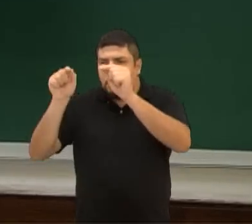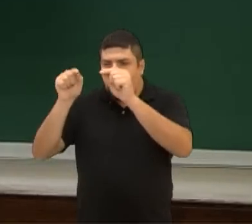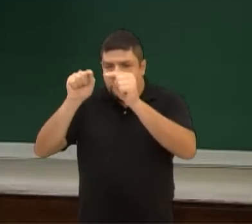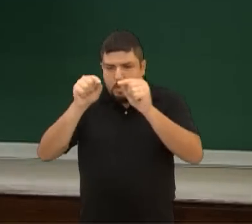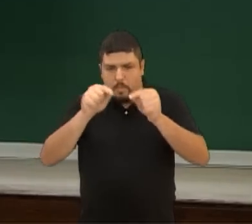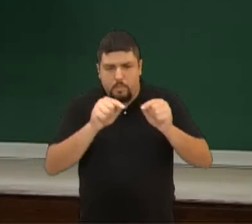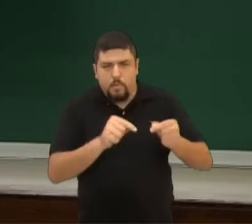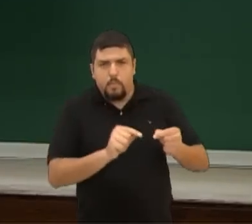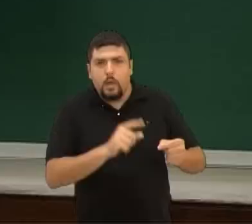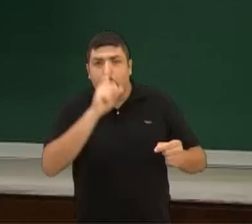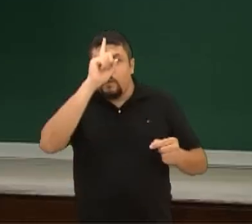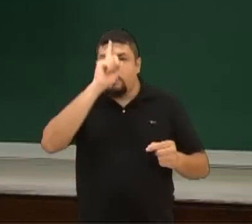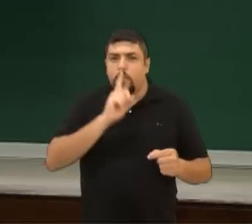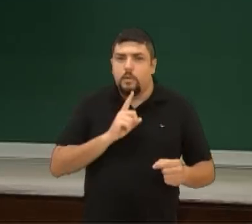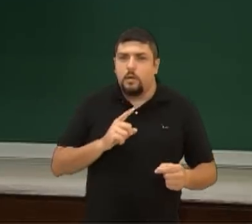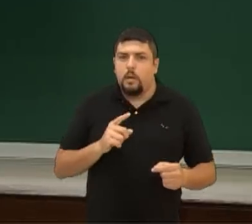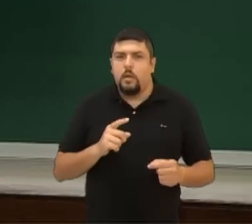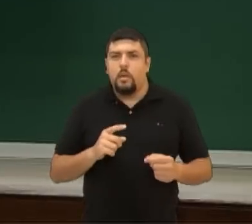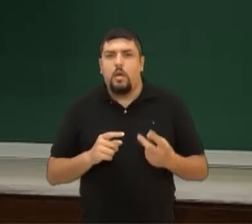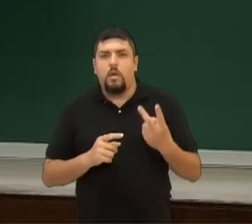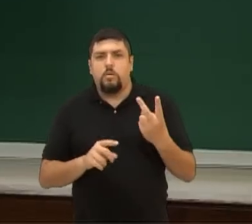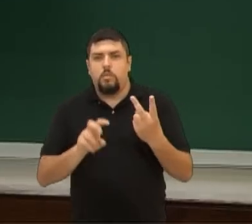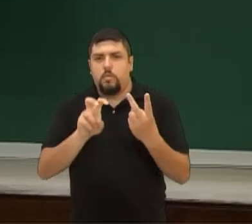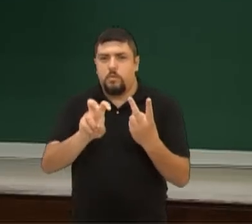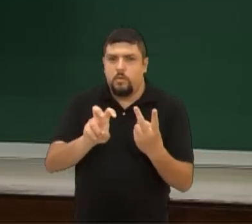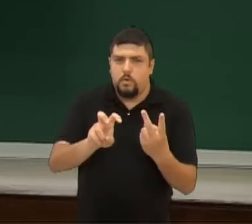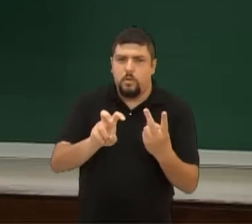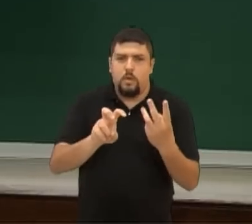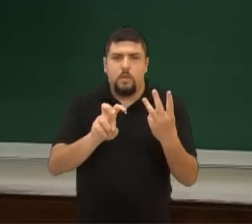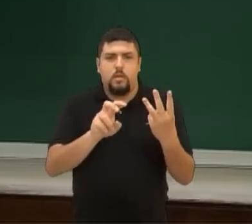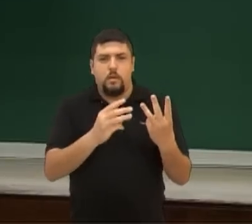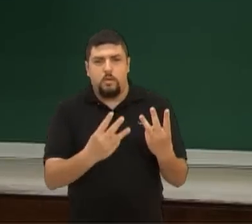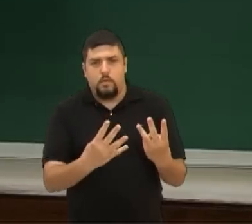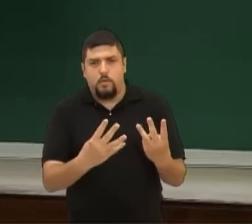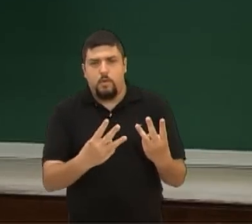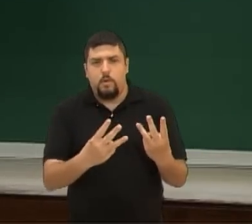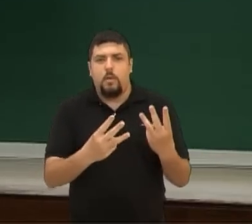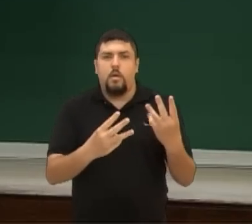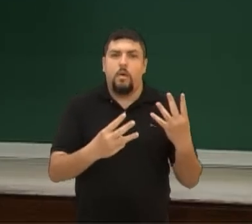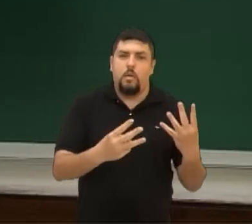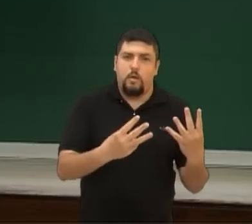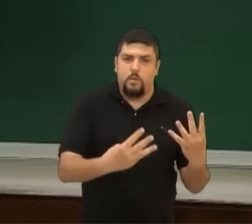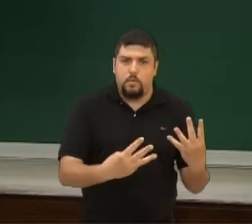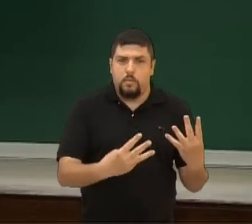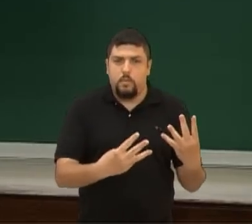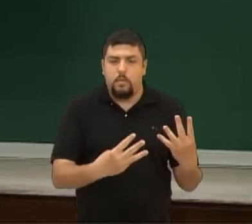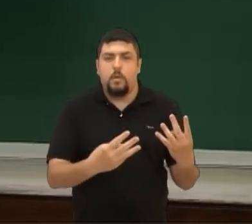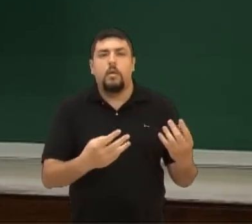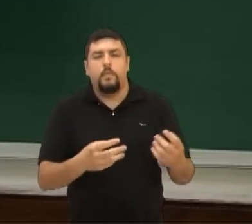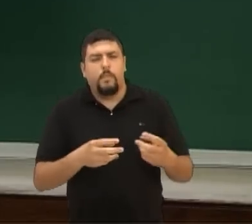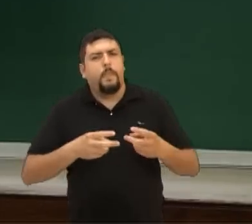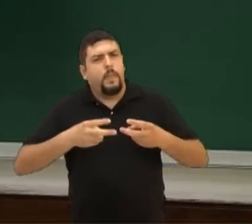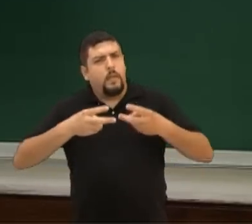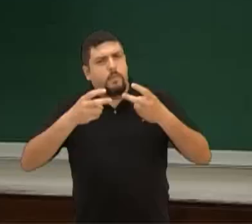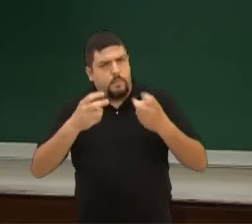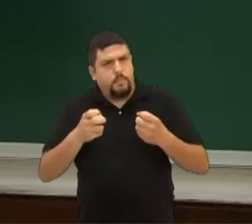7. 1 mais 6, 2 mais 5, 3 mais 4, 4 mais 3. Você viu que a gente usa ali, ó, o